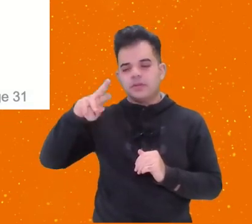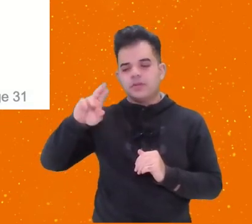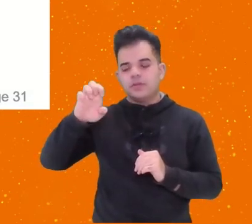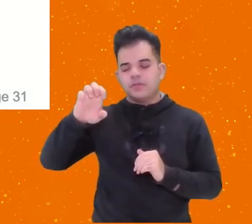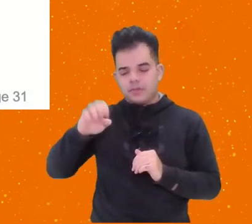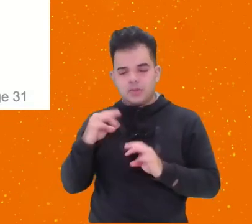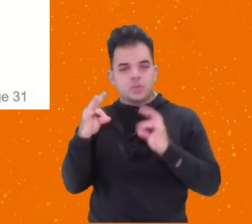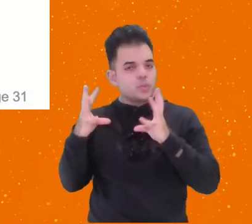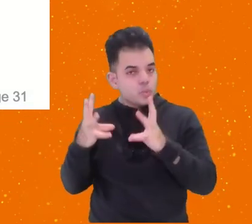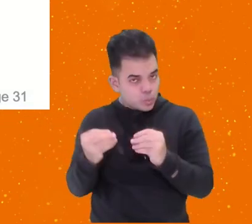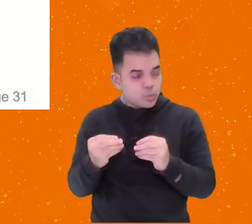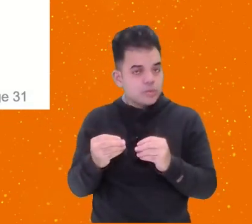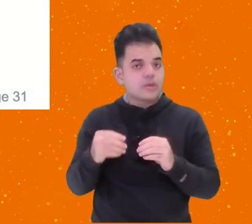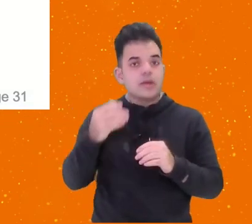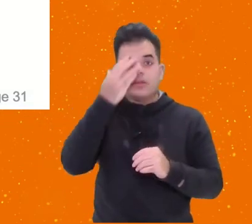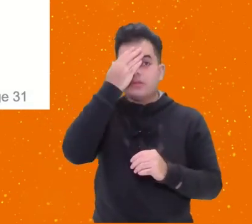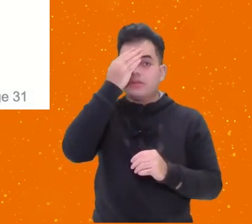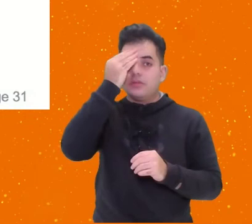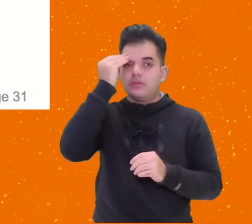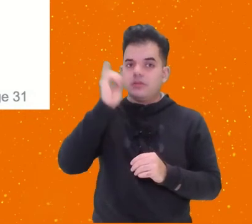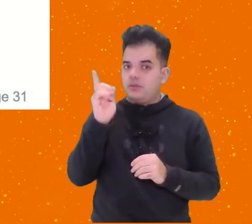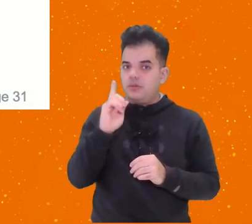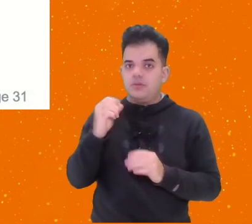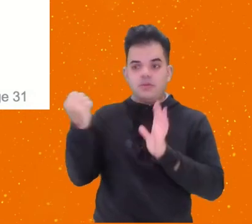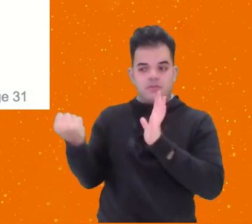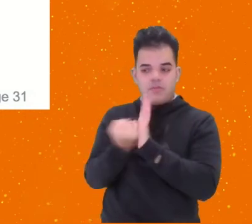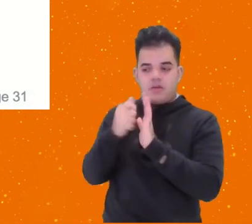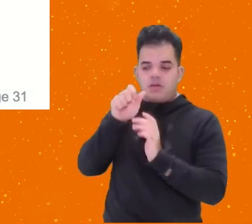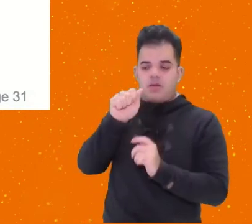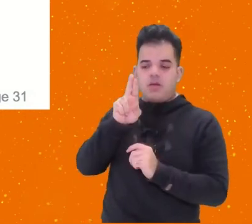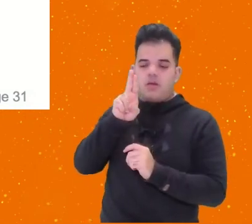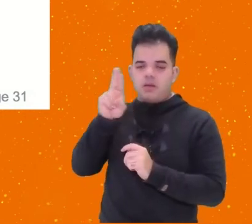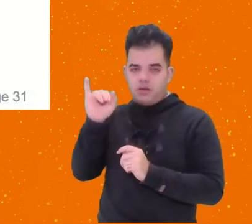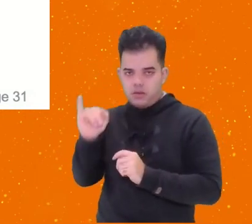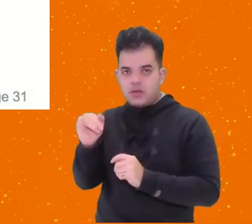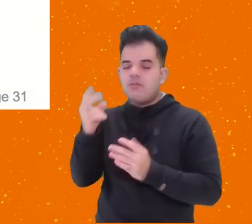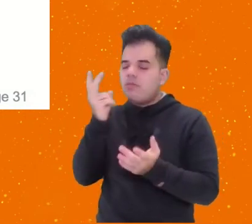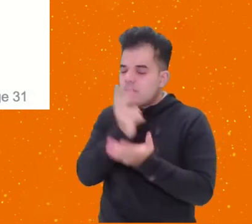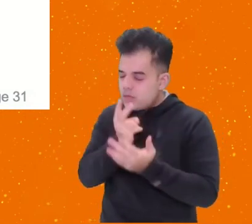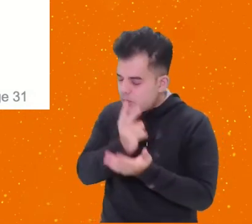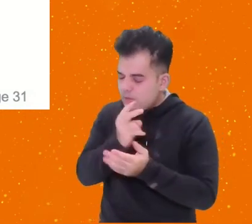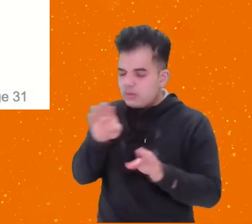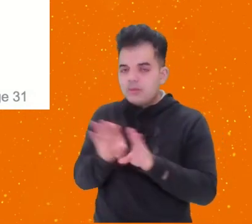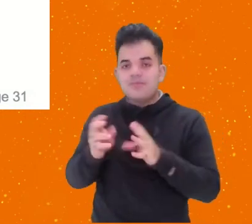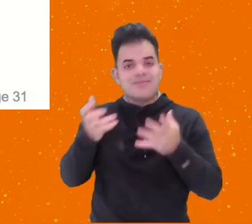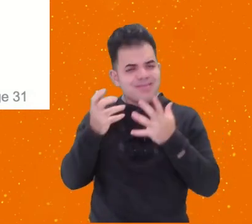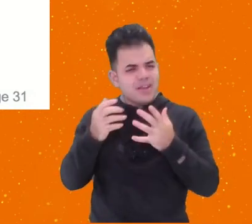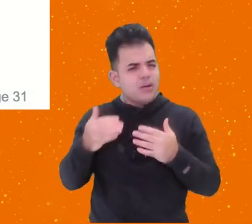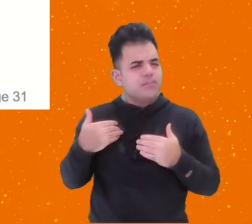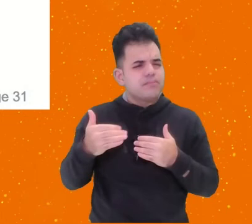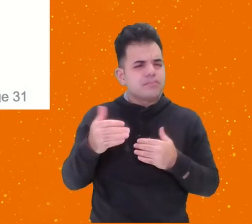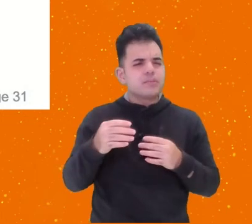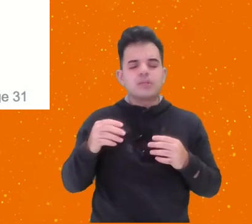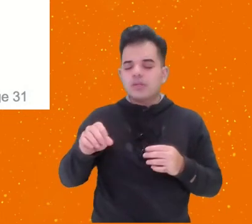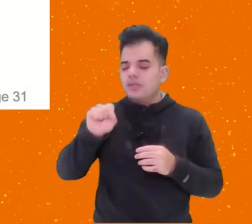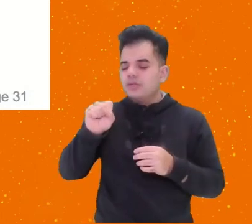esquecendo que a Arri sempre e pretende fazer câmera Super 35, acha que